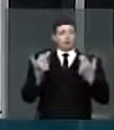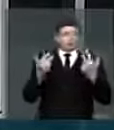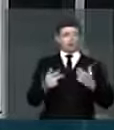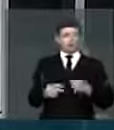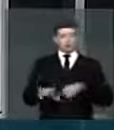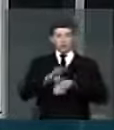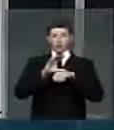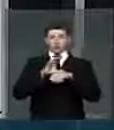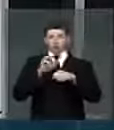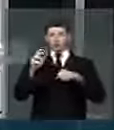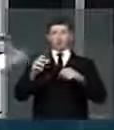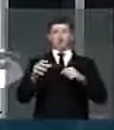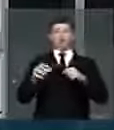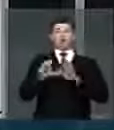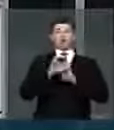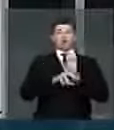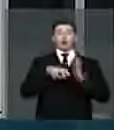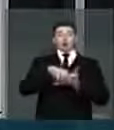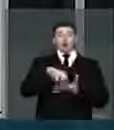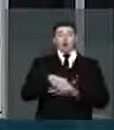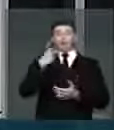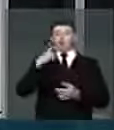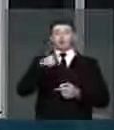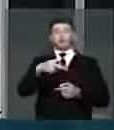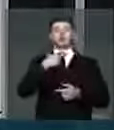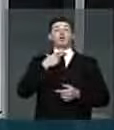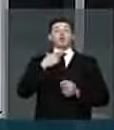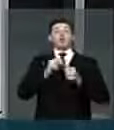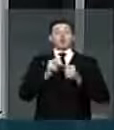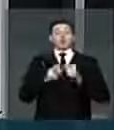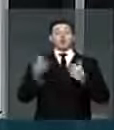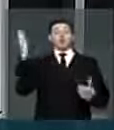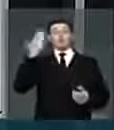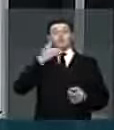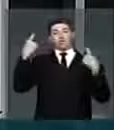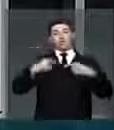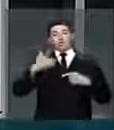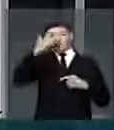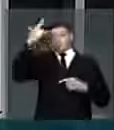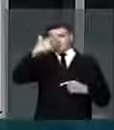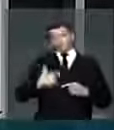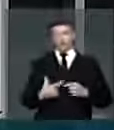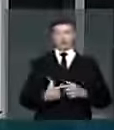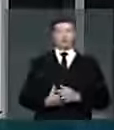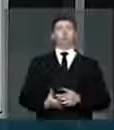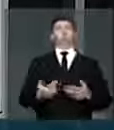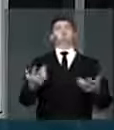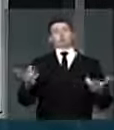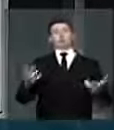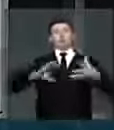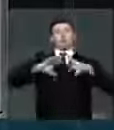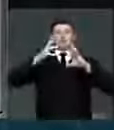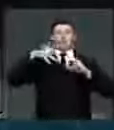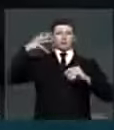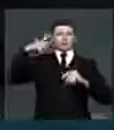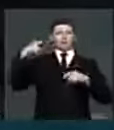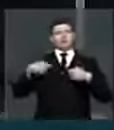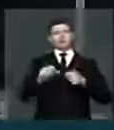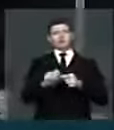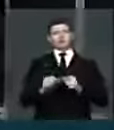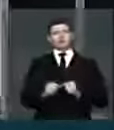gerar provas contra você mesmo, porque isso é um princípio do ser humano. Então, nós temos que fazer uma reforma política